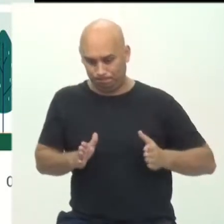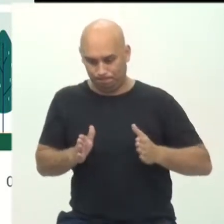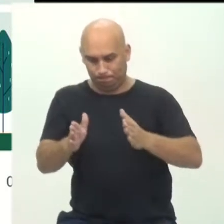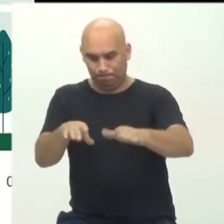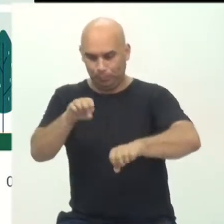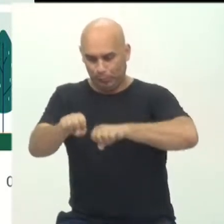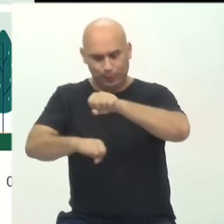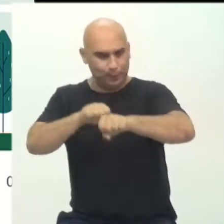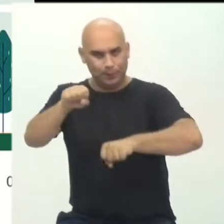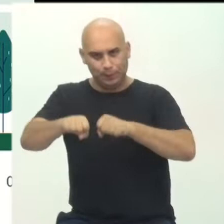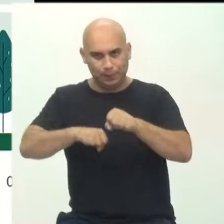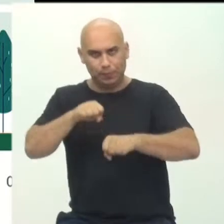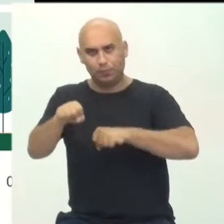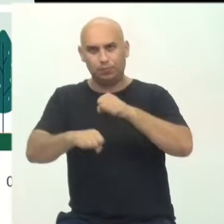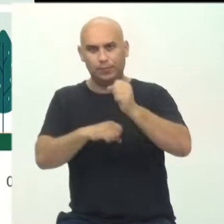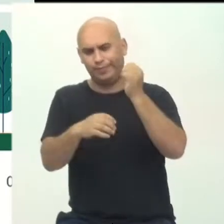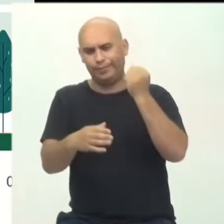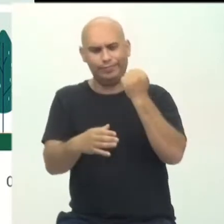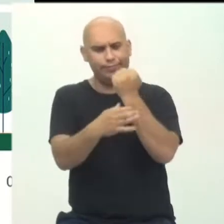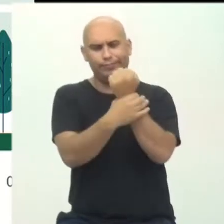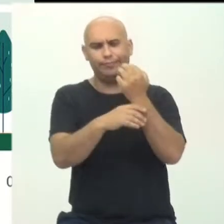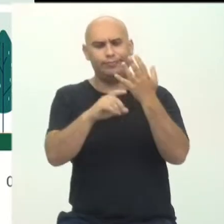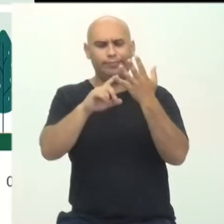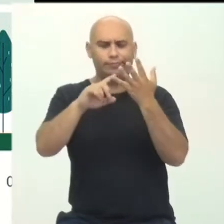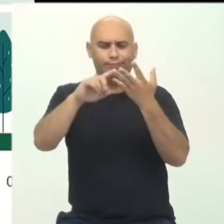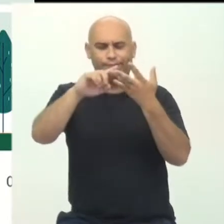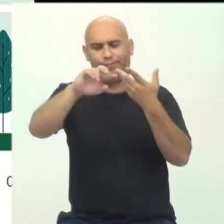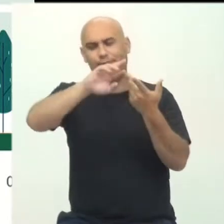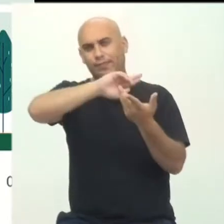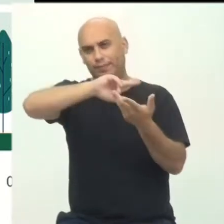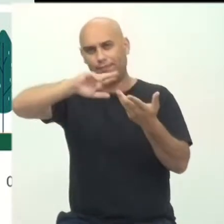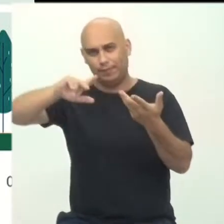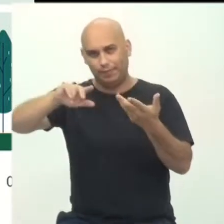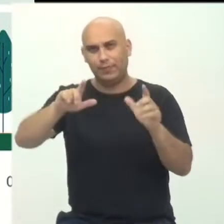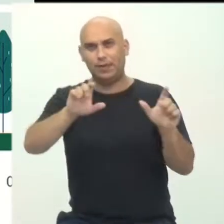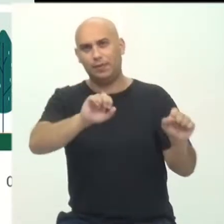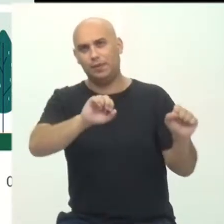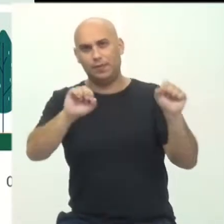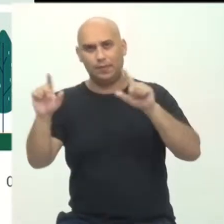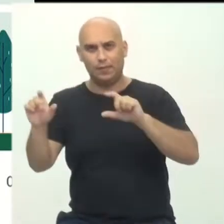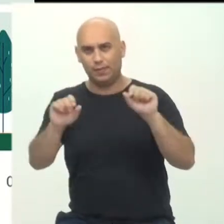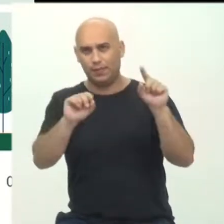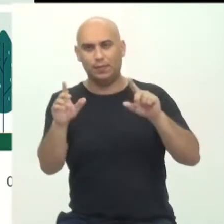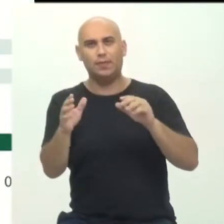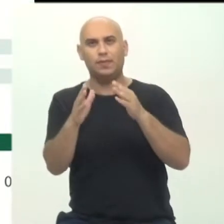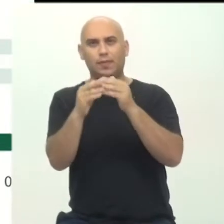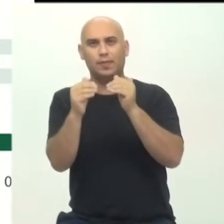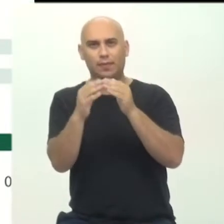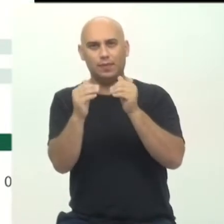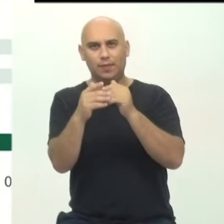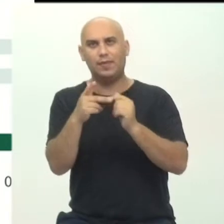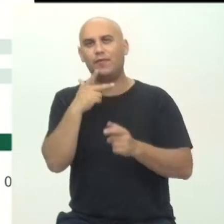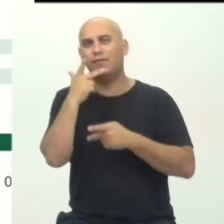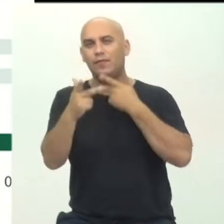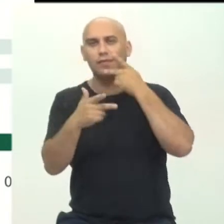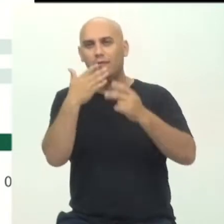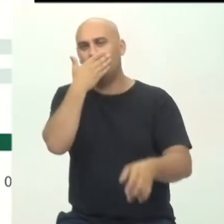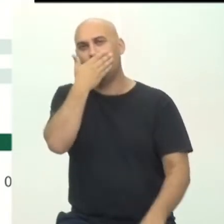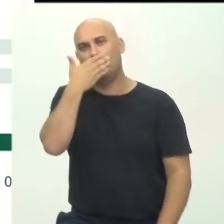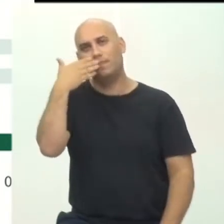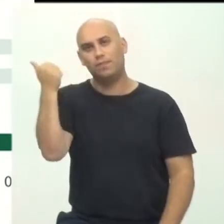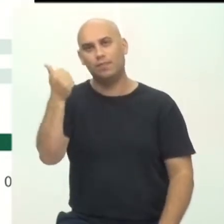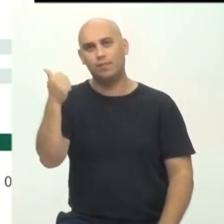de algumas questões de segurança e tudo mais. Mas o próximo slide, por gentileza, conta um pouco melhor.